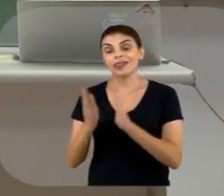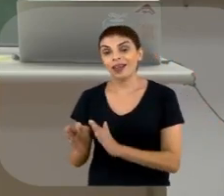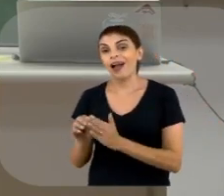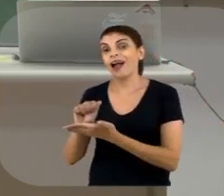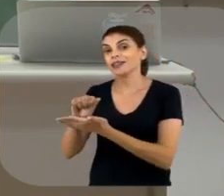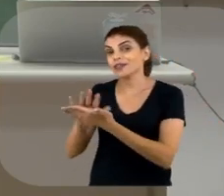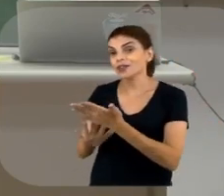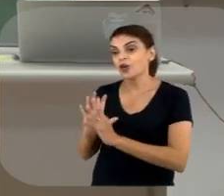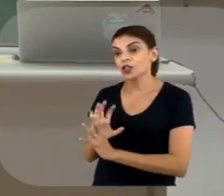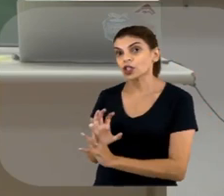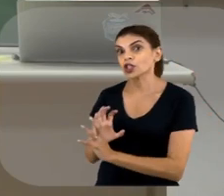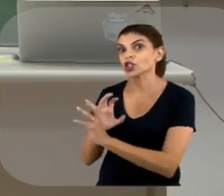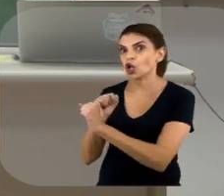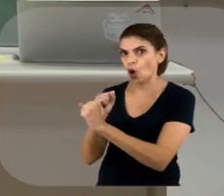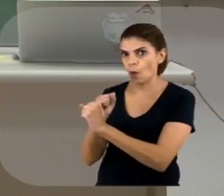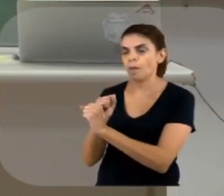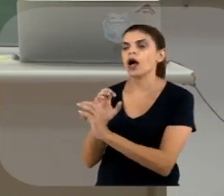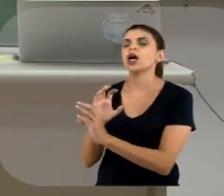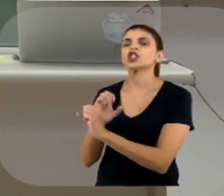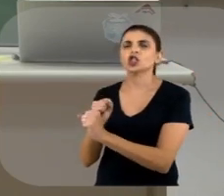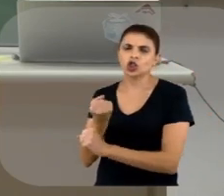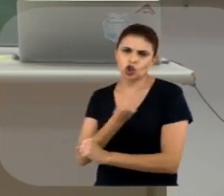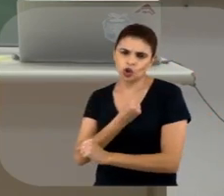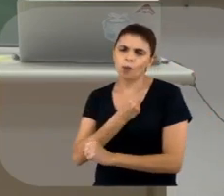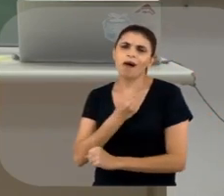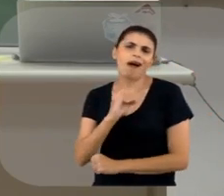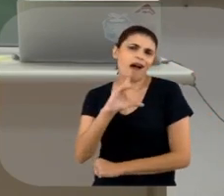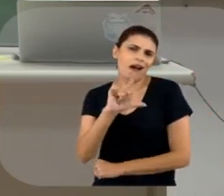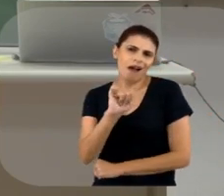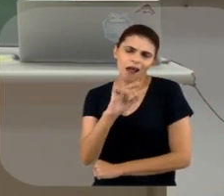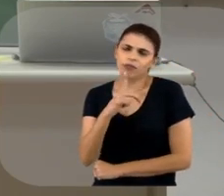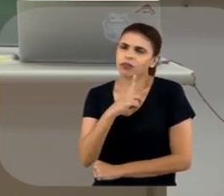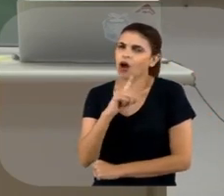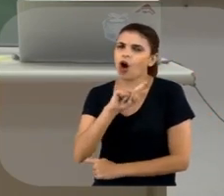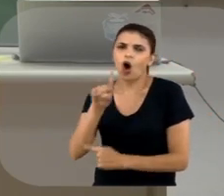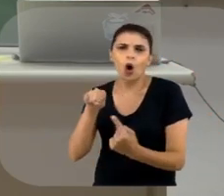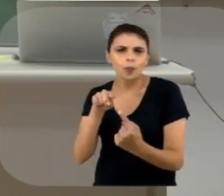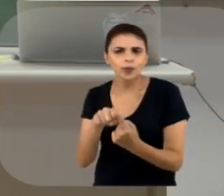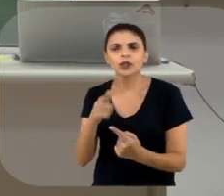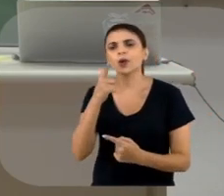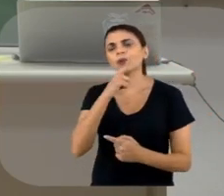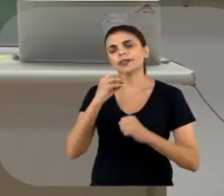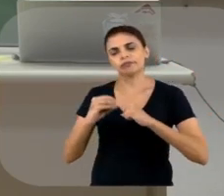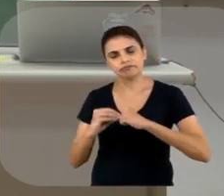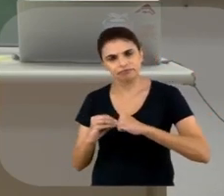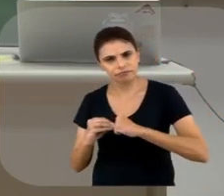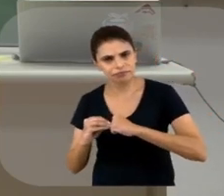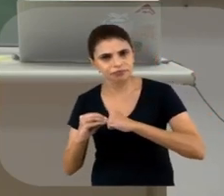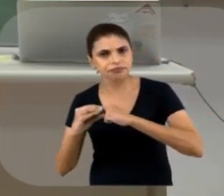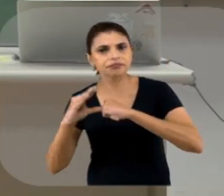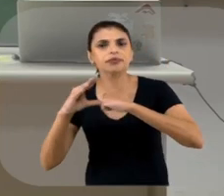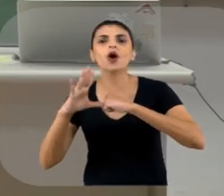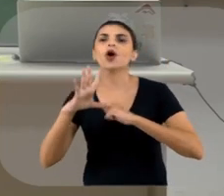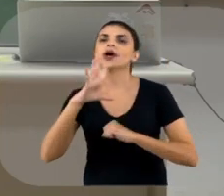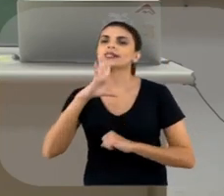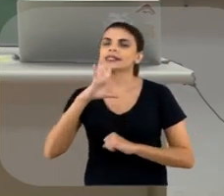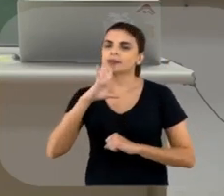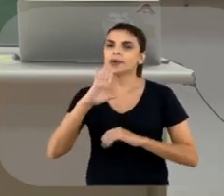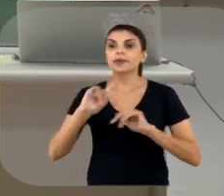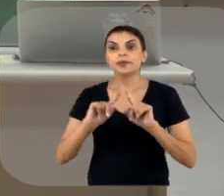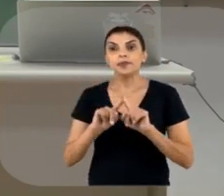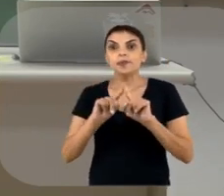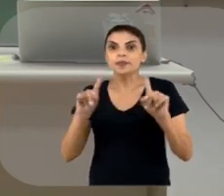E tem a atividade somativa, que também, né, claro, tem o objetivo de construir conhecimento, mas tem